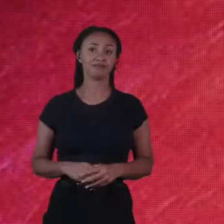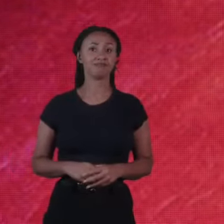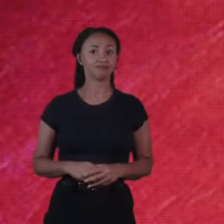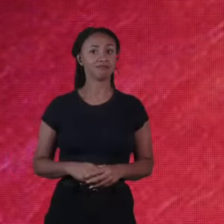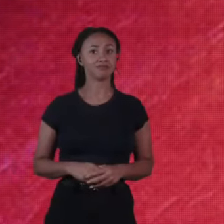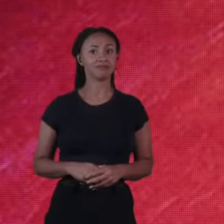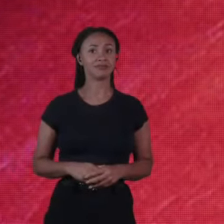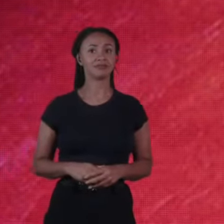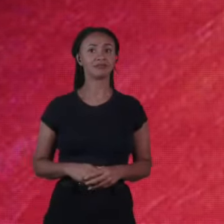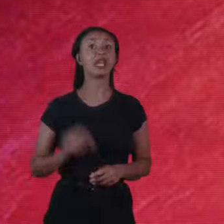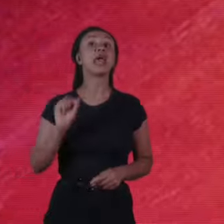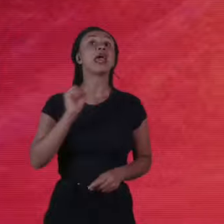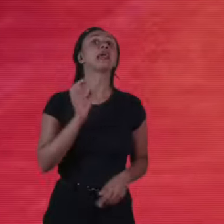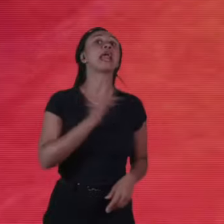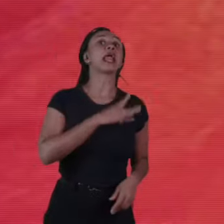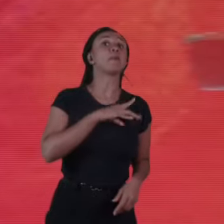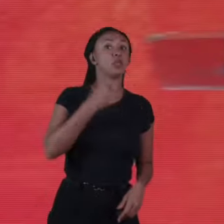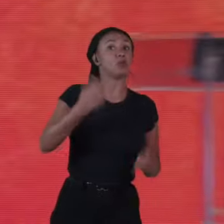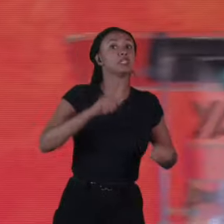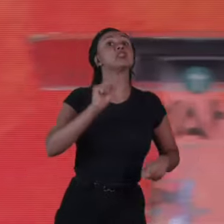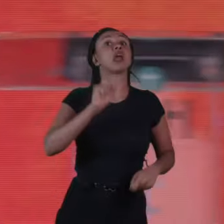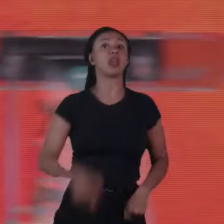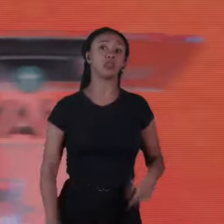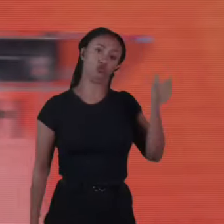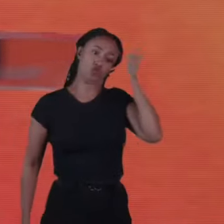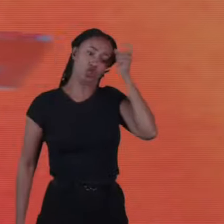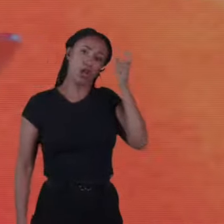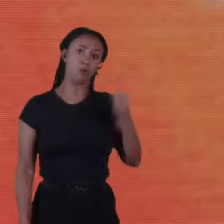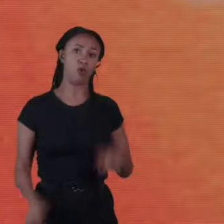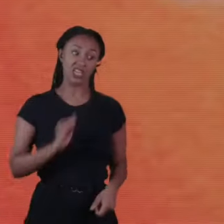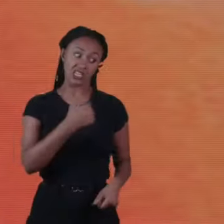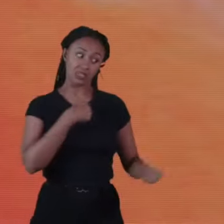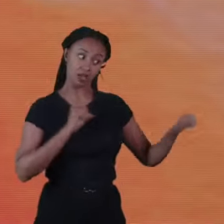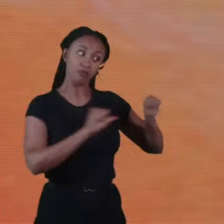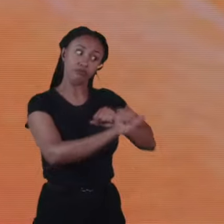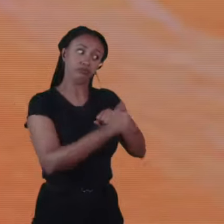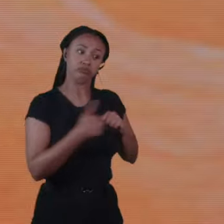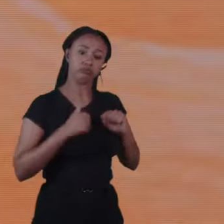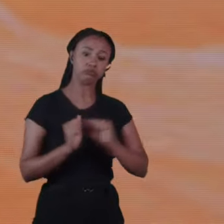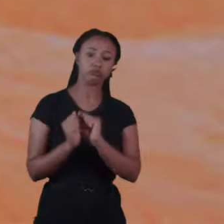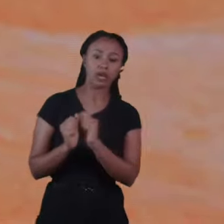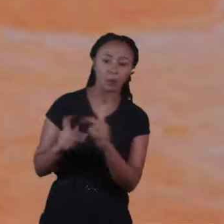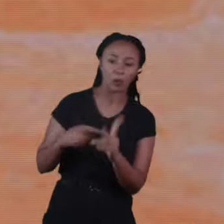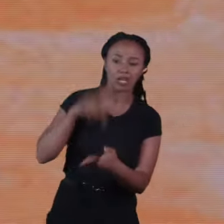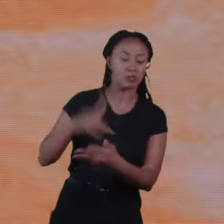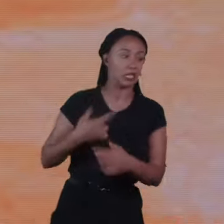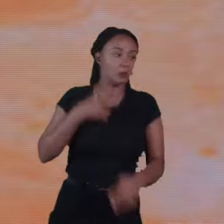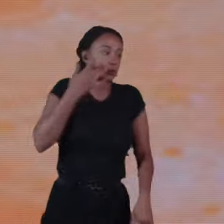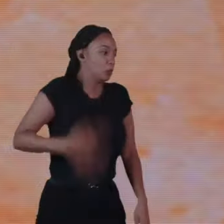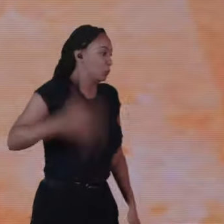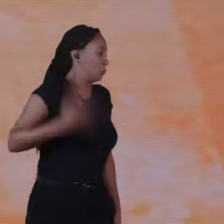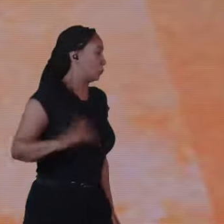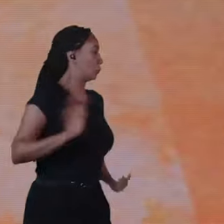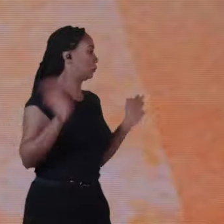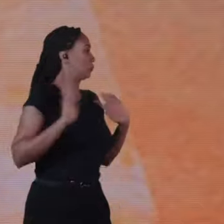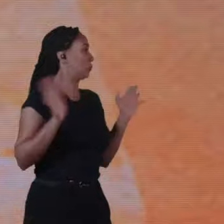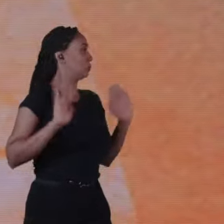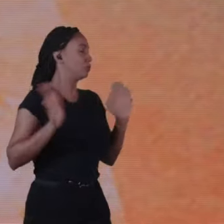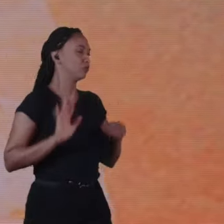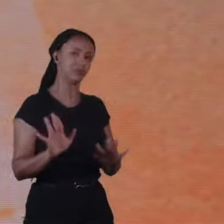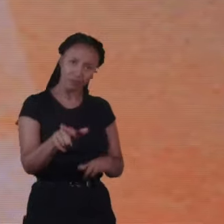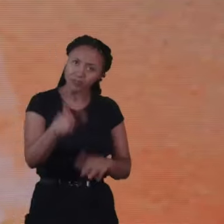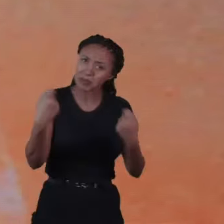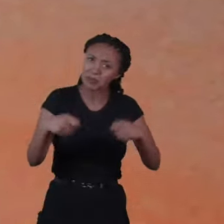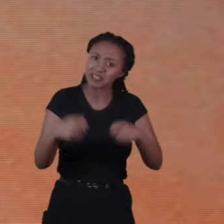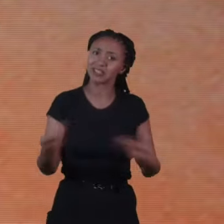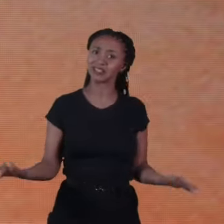Quem não devia querer saber dessas coisas é o diabo. Eu, se estivesse na pele dele, não ia gostar de ler o Apocalipse, mas você devia gostar, porque é o